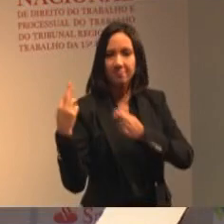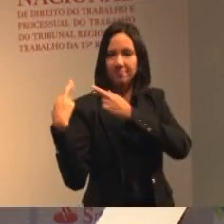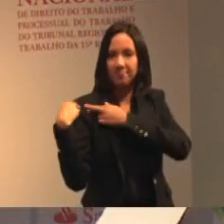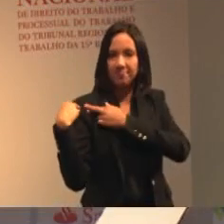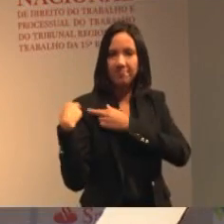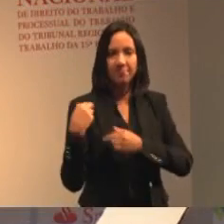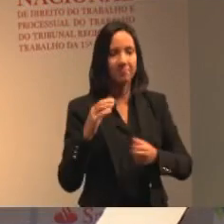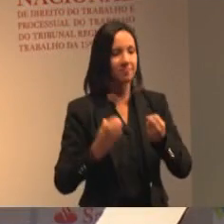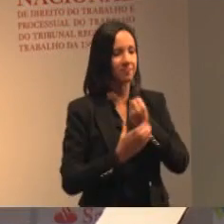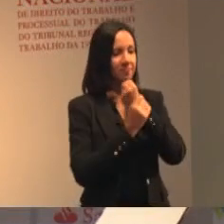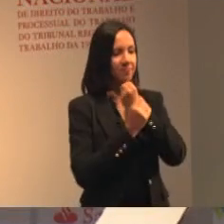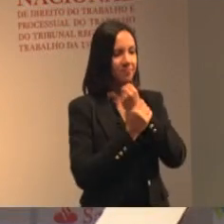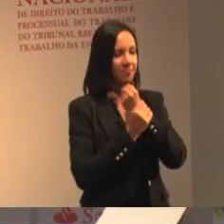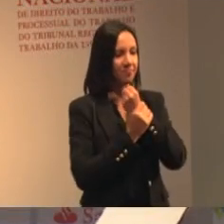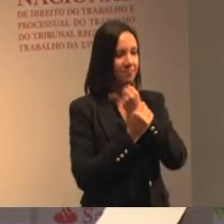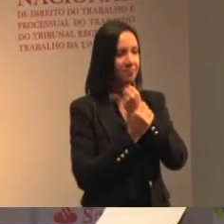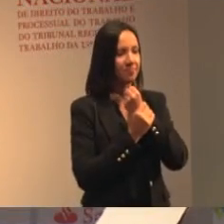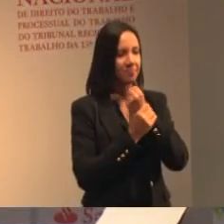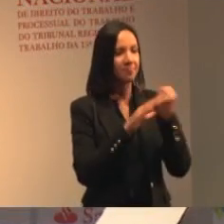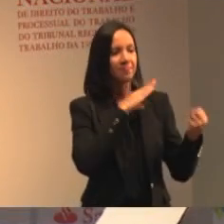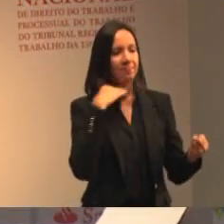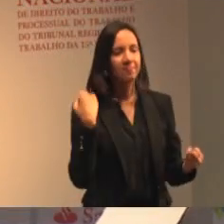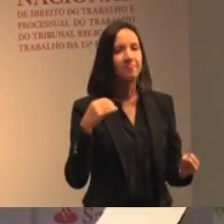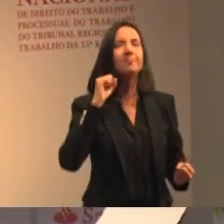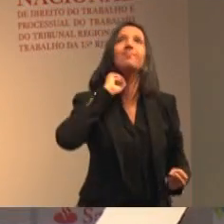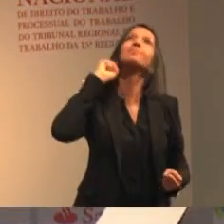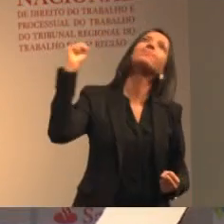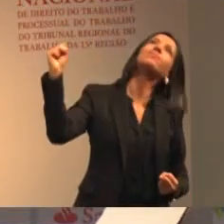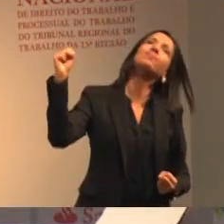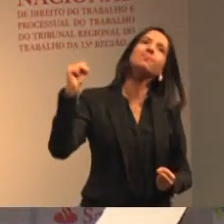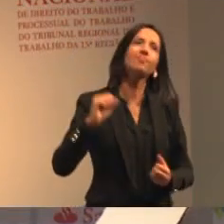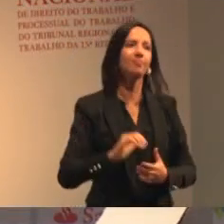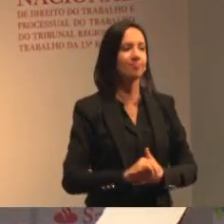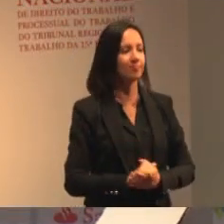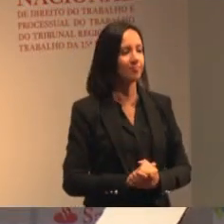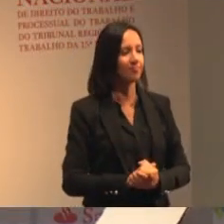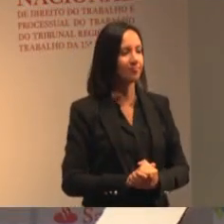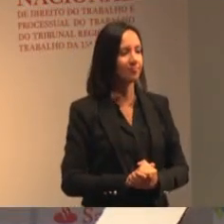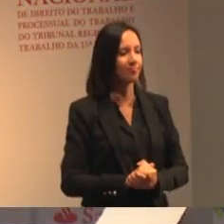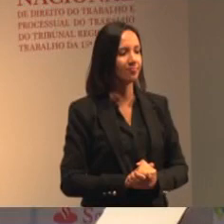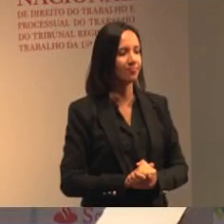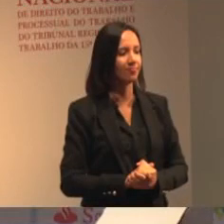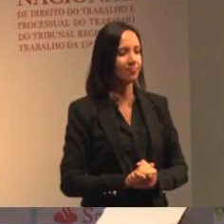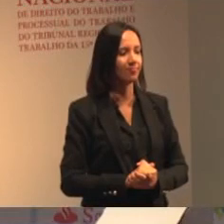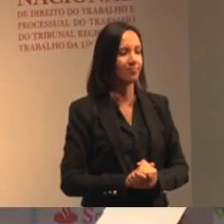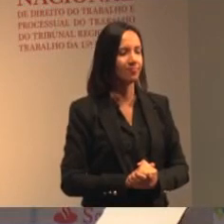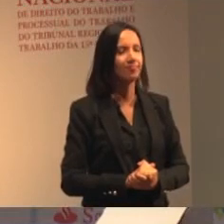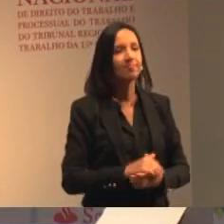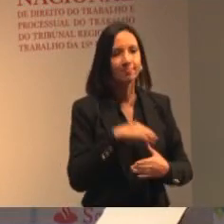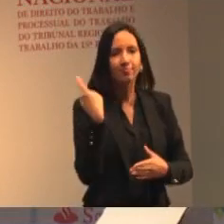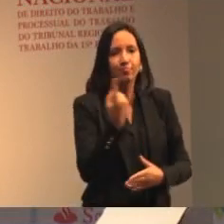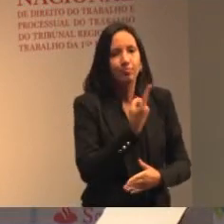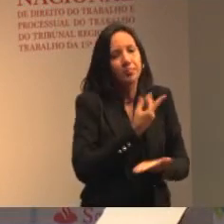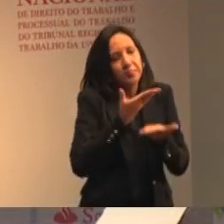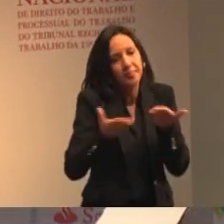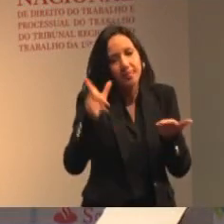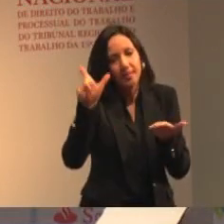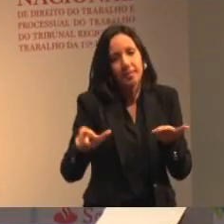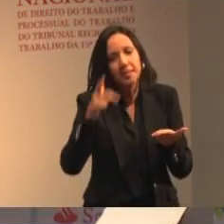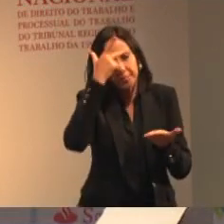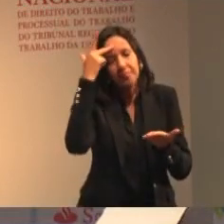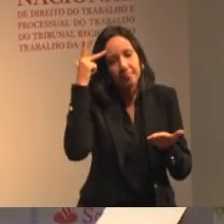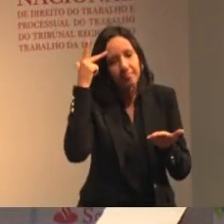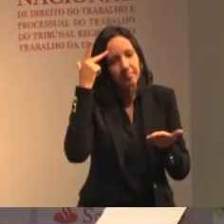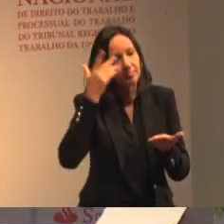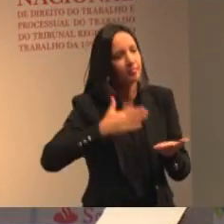chamado Antônio Delfino. Suicidou-se. Perdemos um de nós.